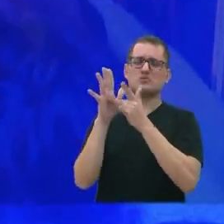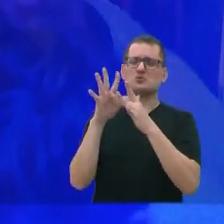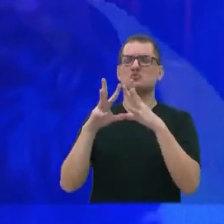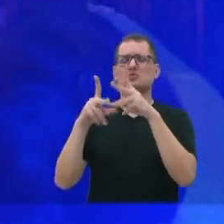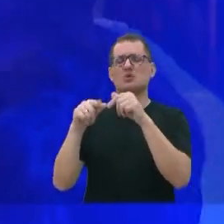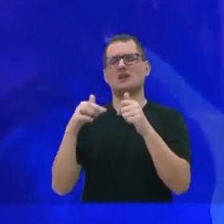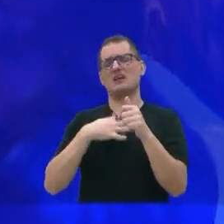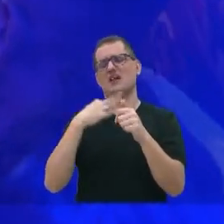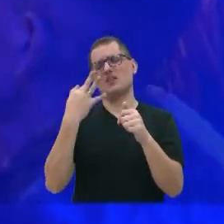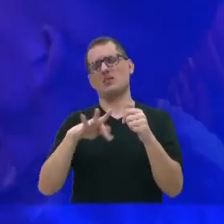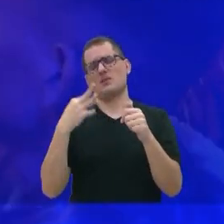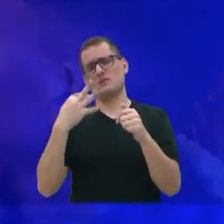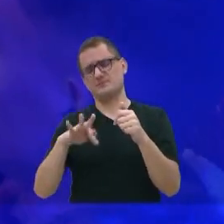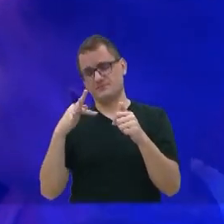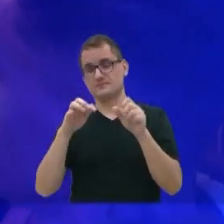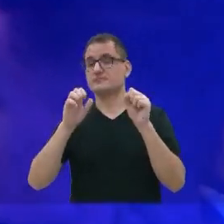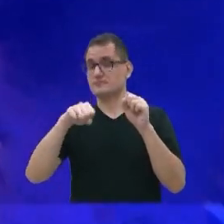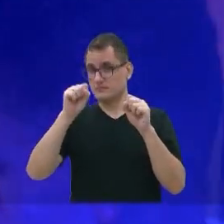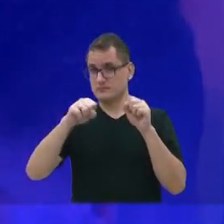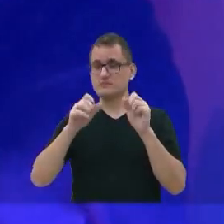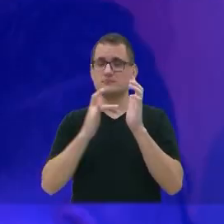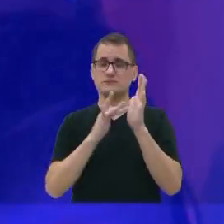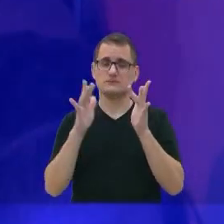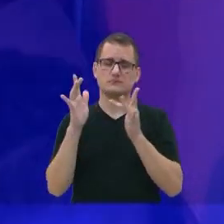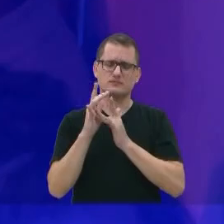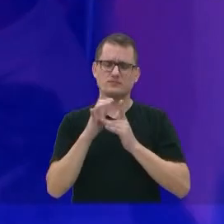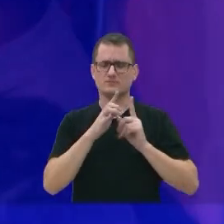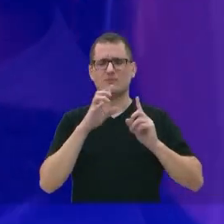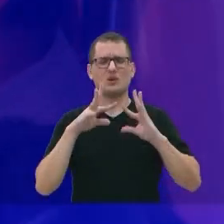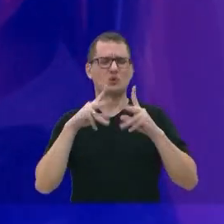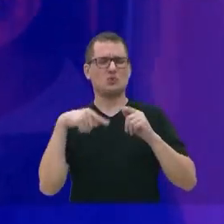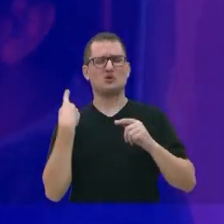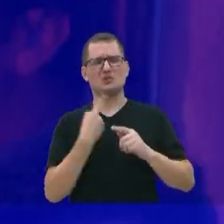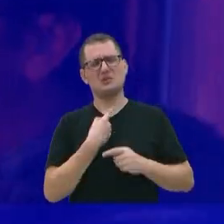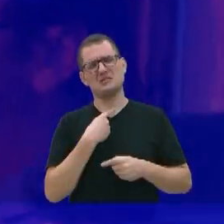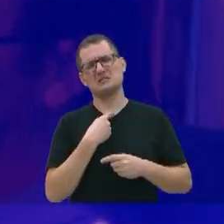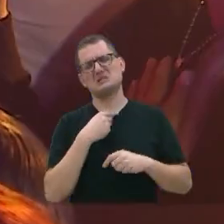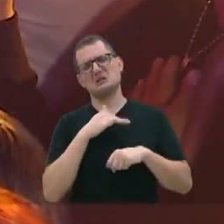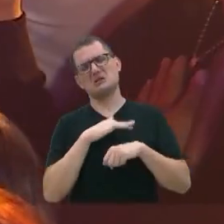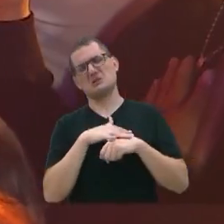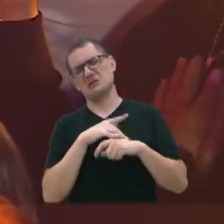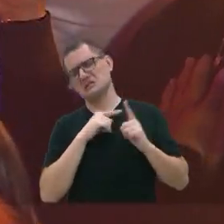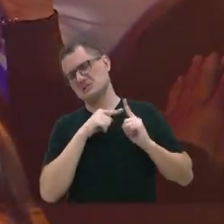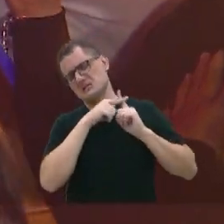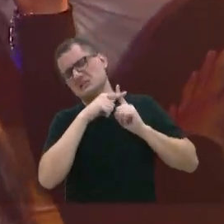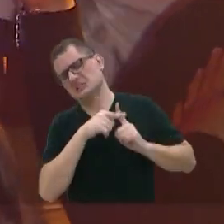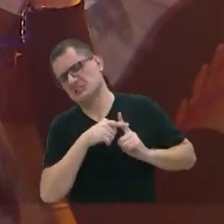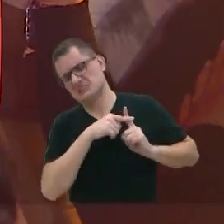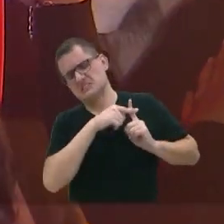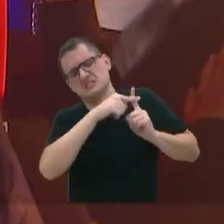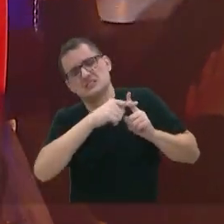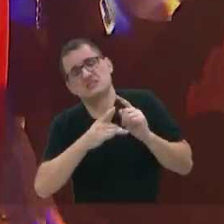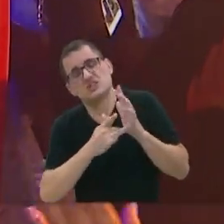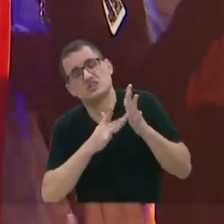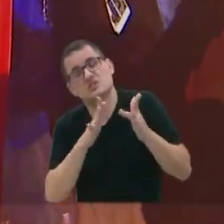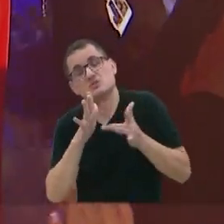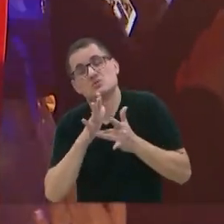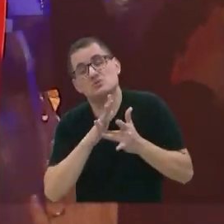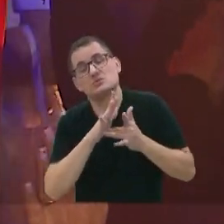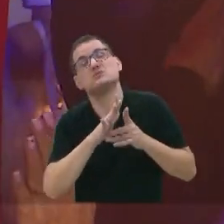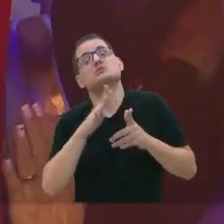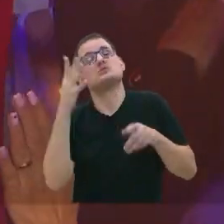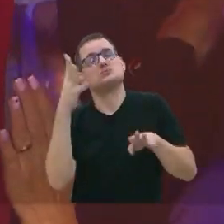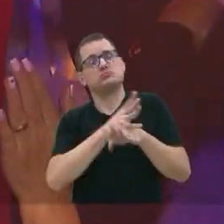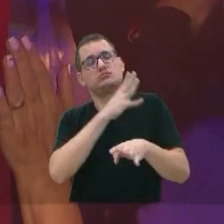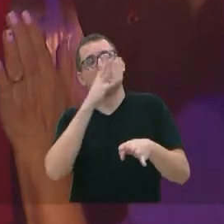dores. Sim, Ele carregou as nossas enfermidades. Fomos curados graças às suas chagas.